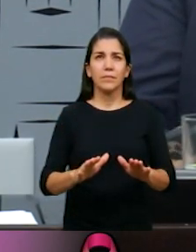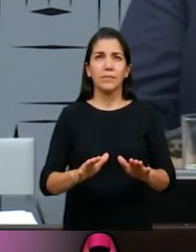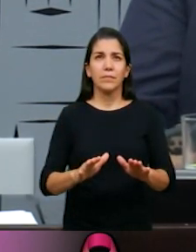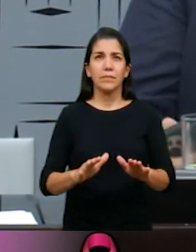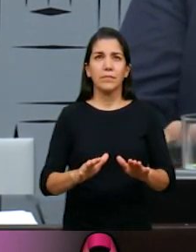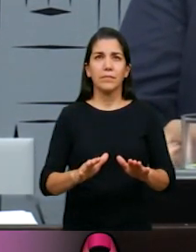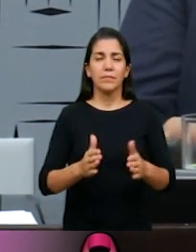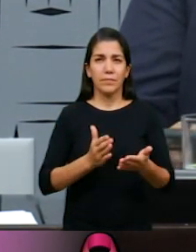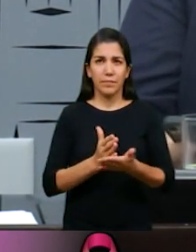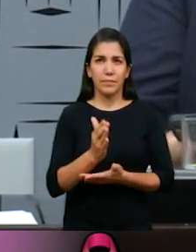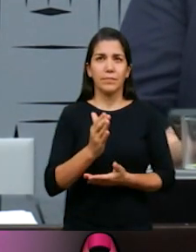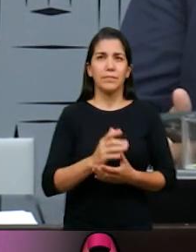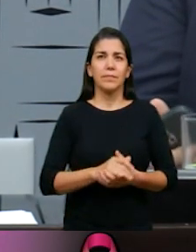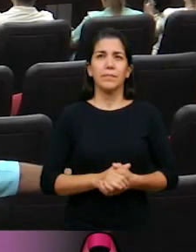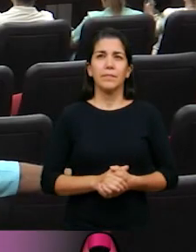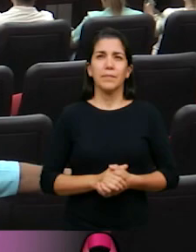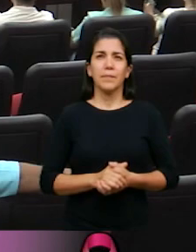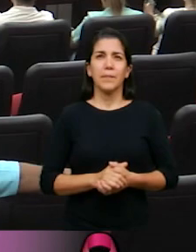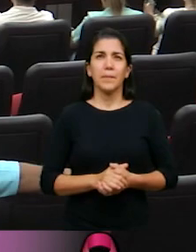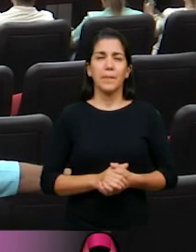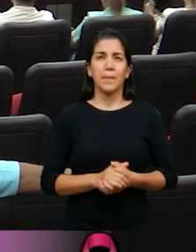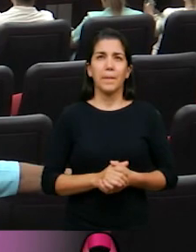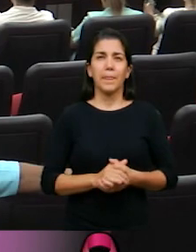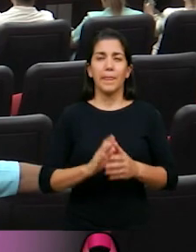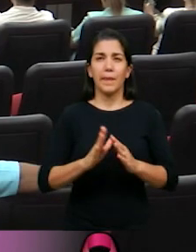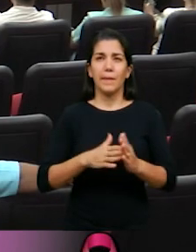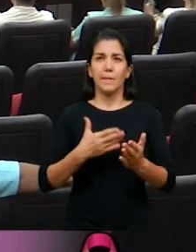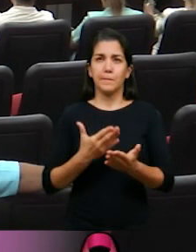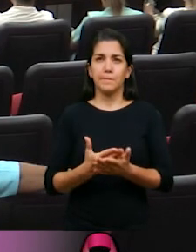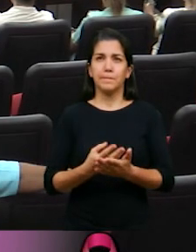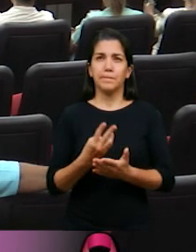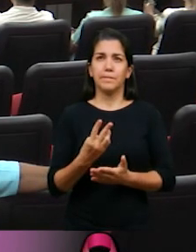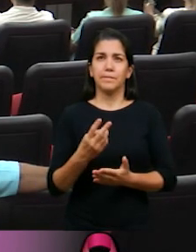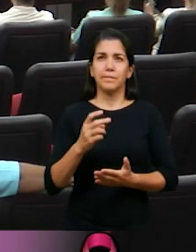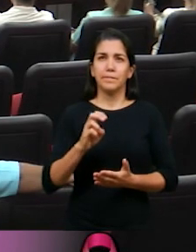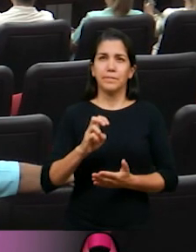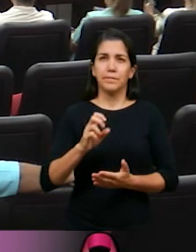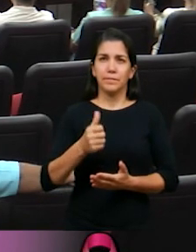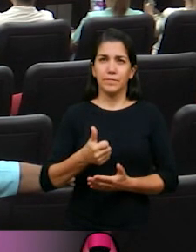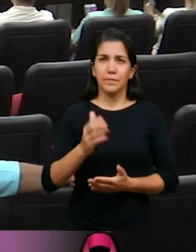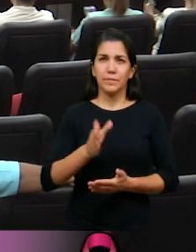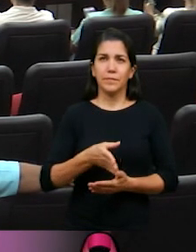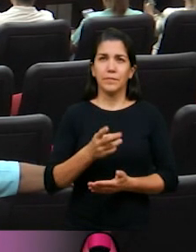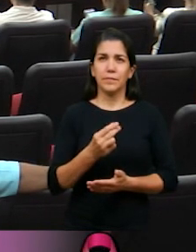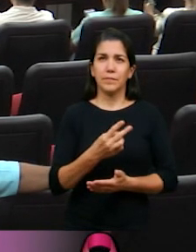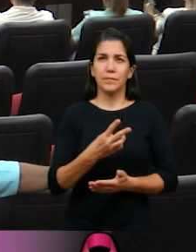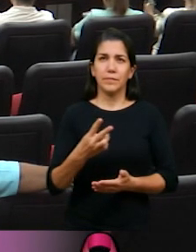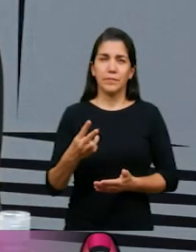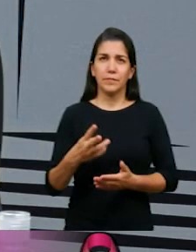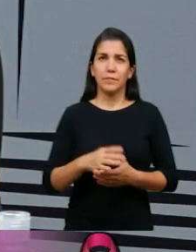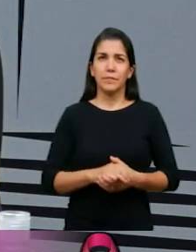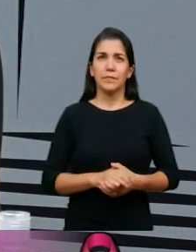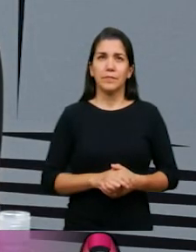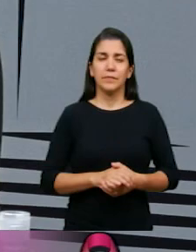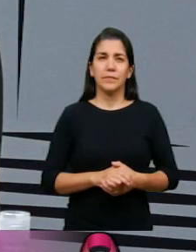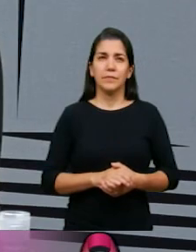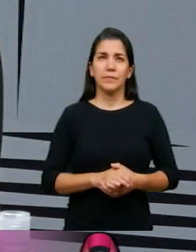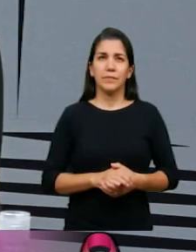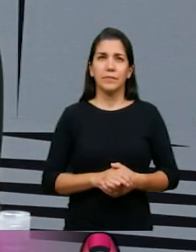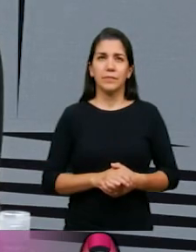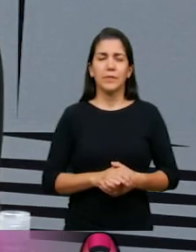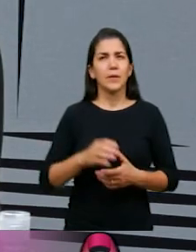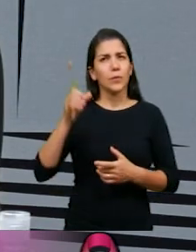estão. Aprovado. Requerimento 351 de 2023. Senhora Presidente, considerando